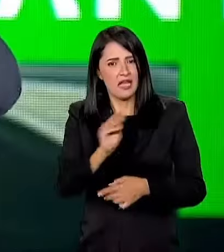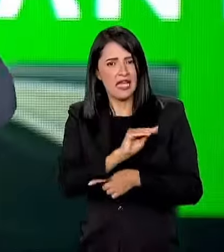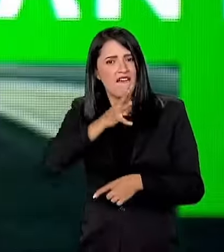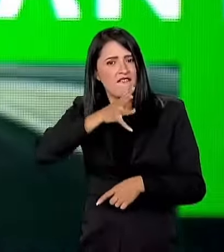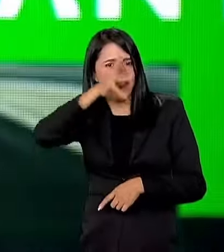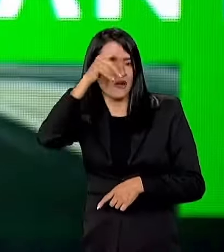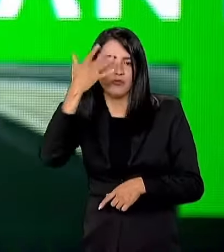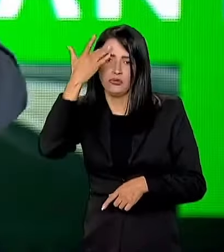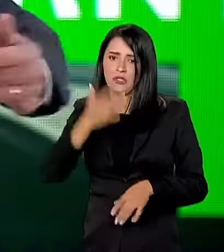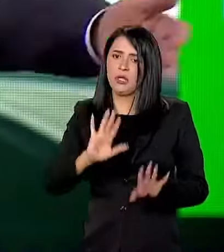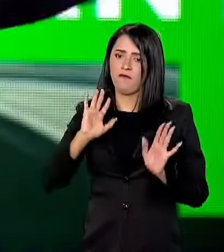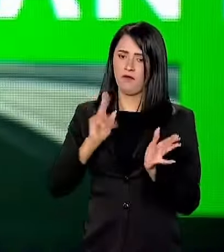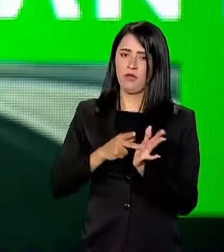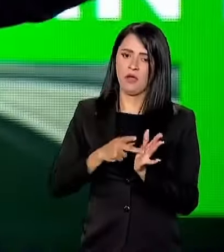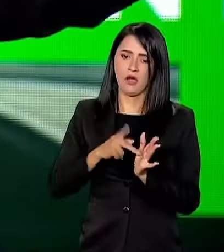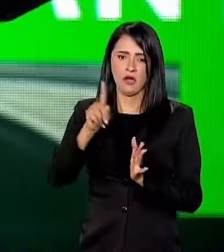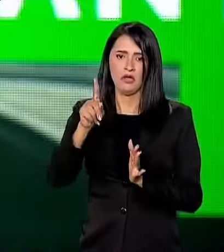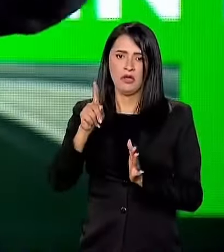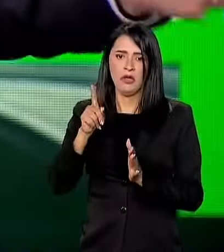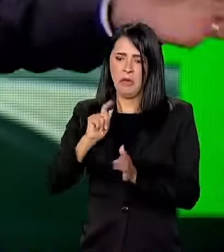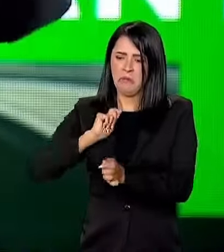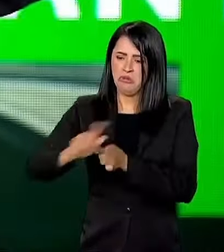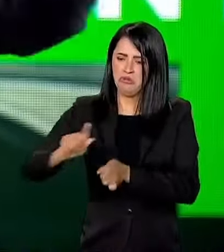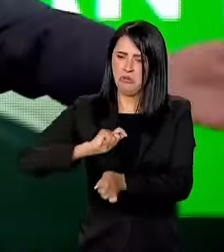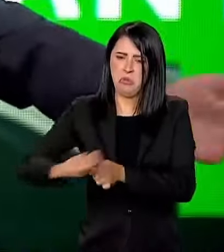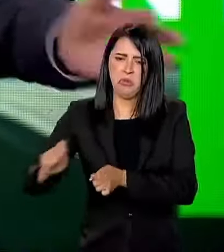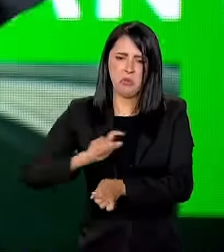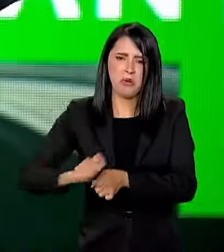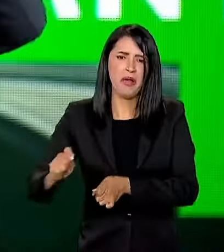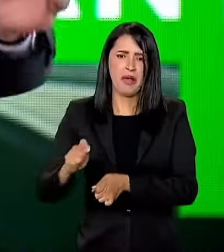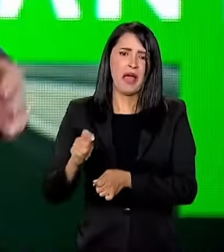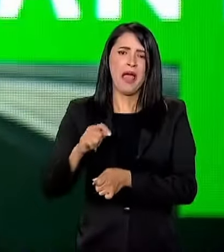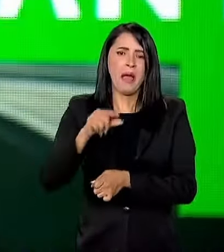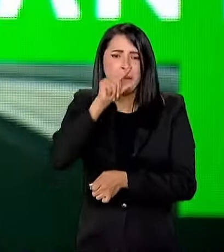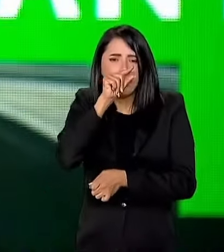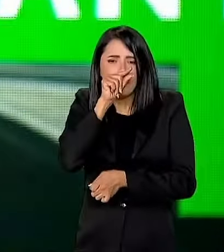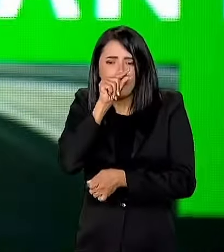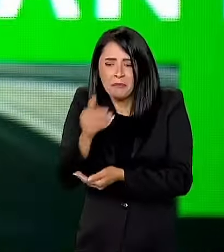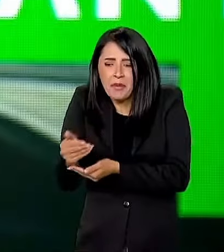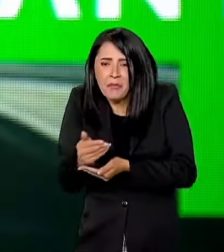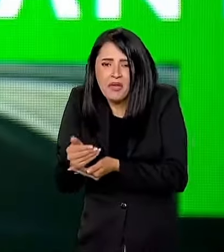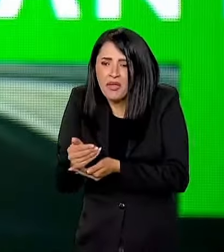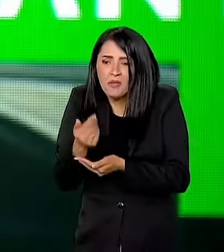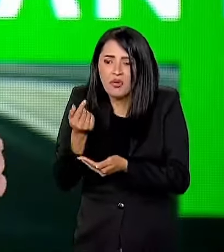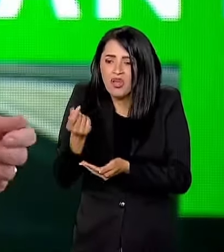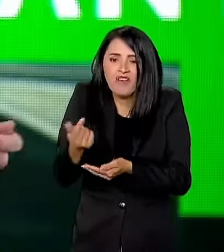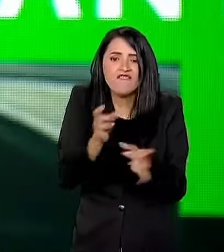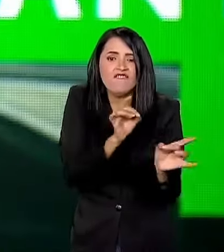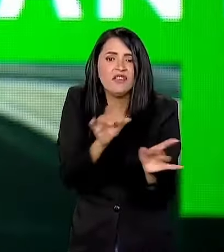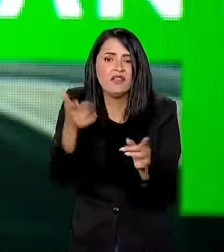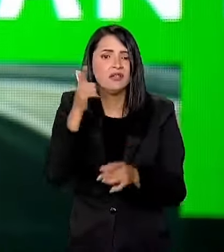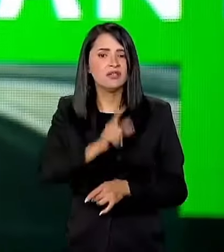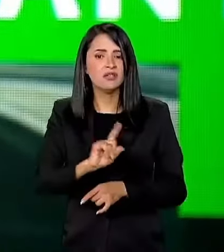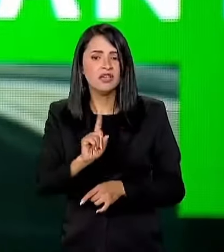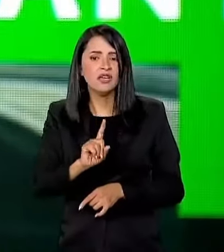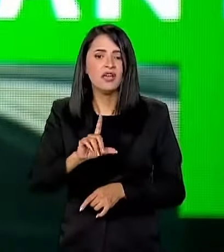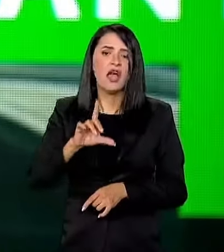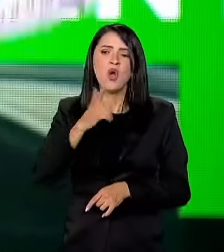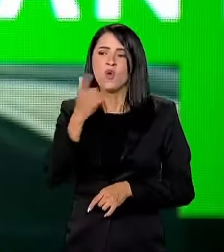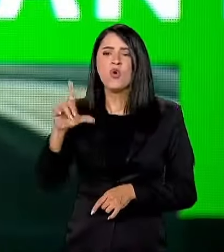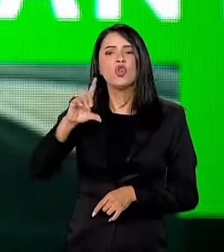se era verdade, sabe, queimando não sei quantos milhares de pintinhos porque não tinha preço. Eu já vi o Delfim Neto dizer